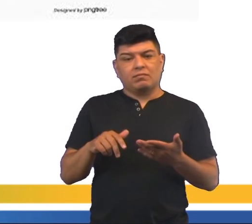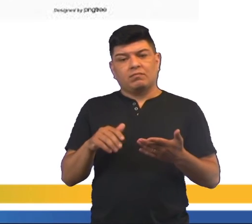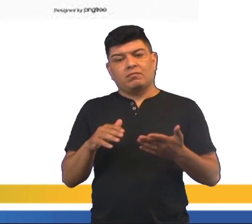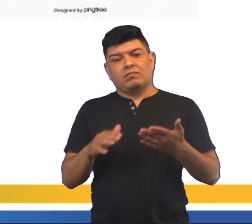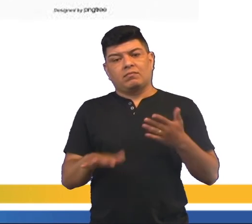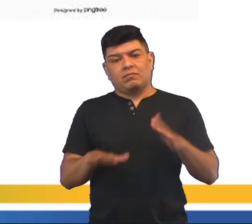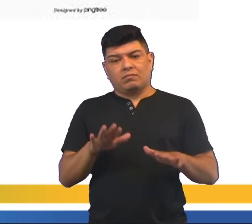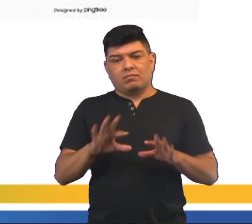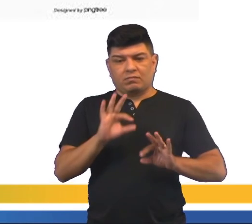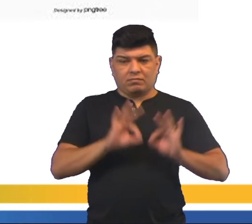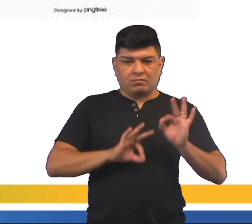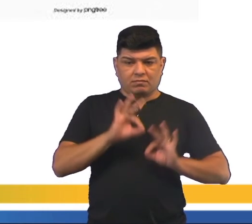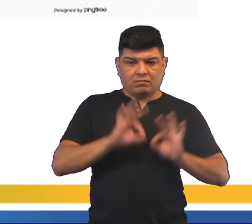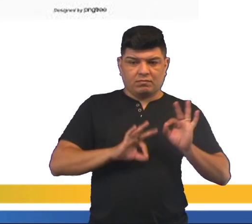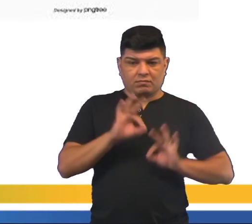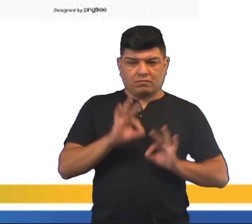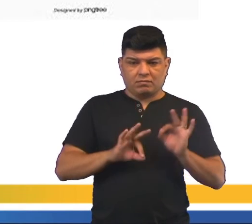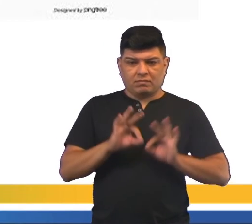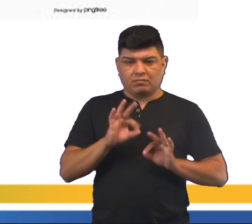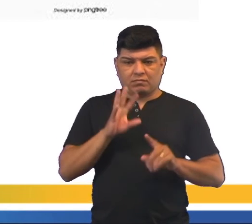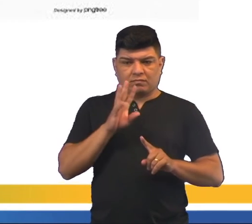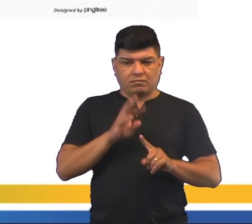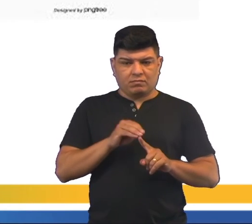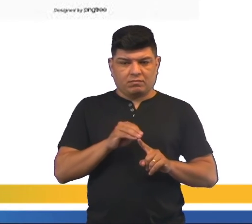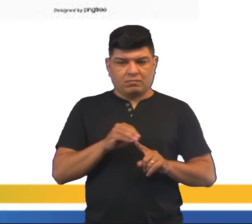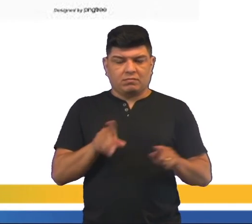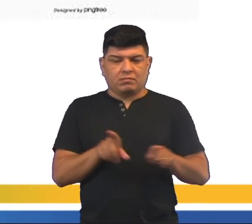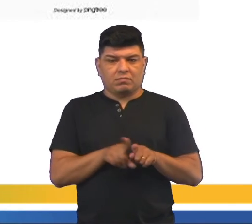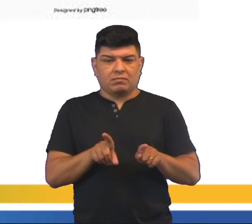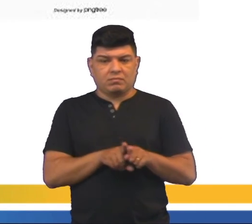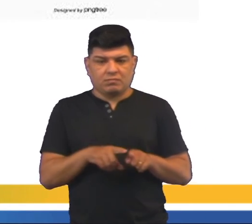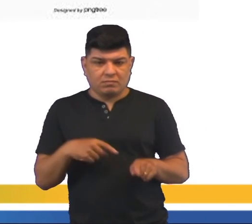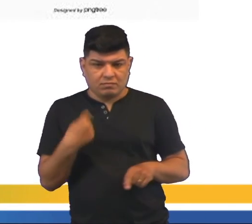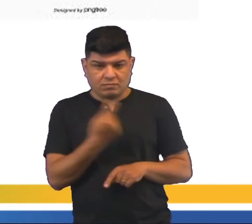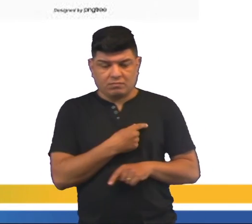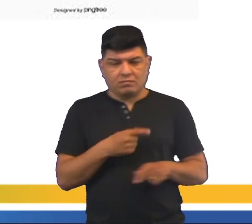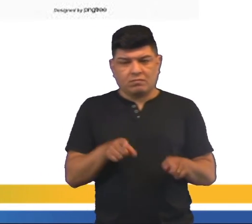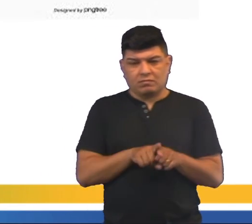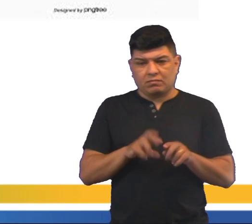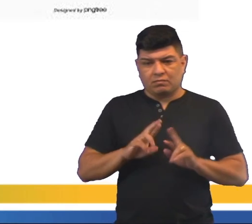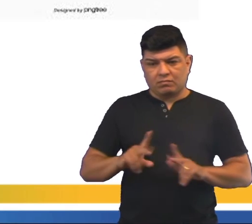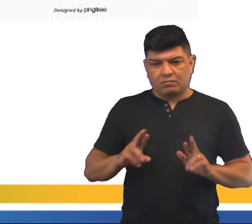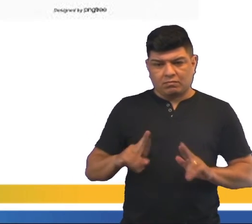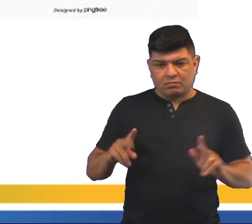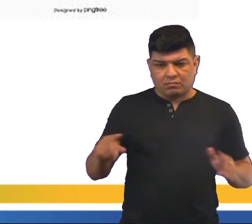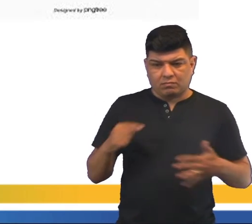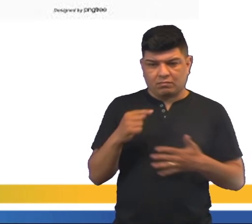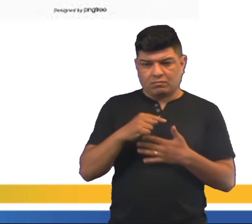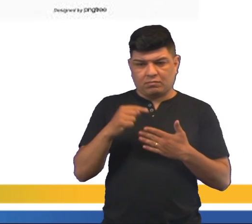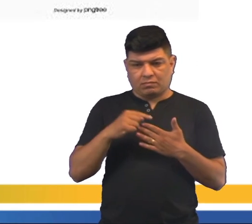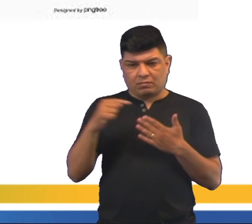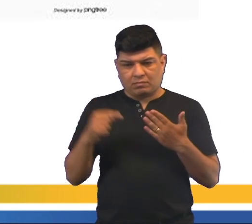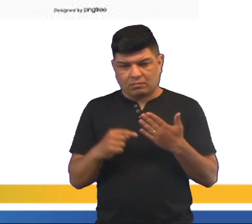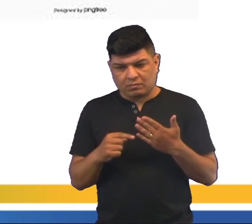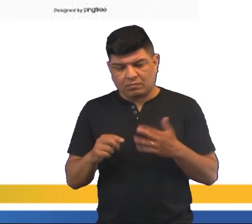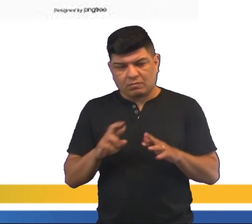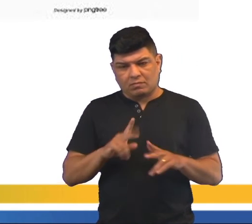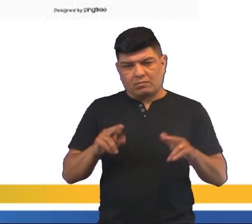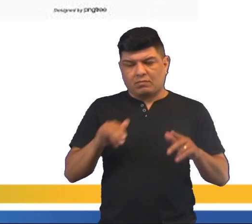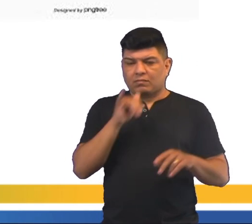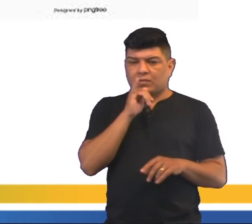tipos depende da sua organização e de seu objetivo e que nós só meio diferentes elementos